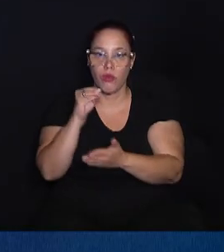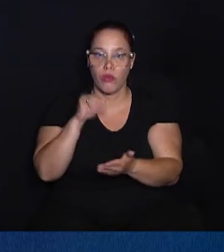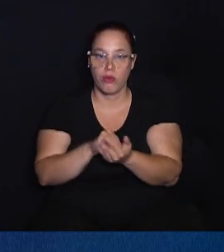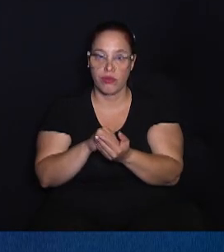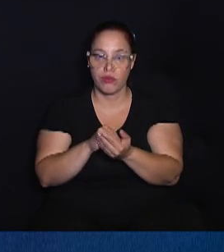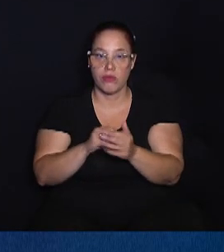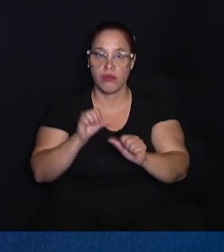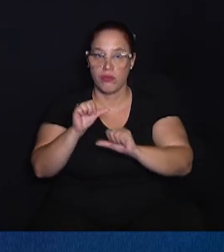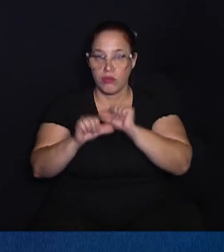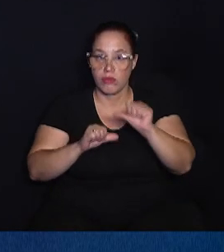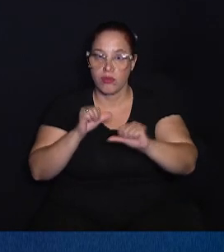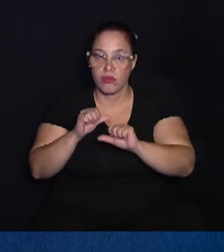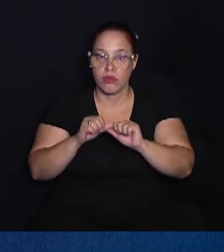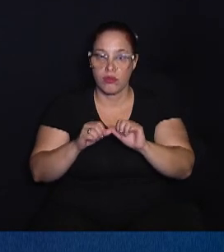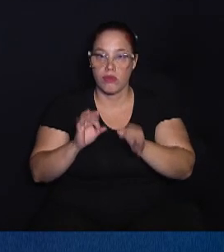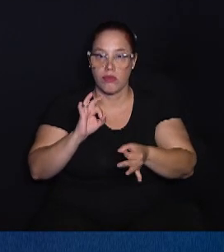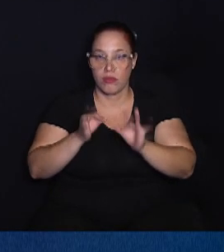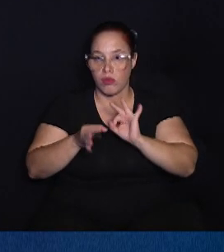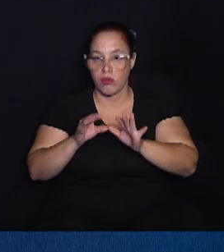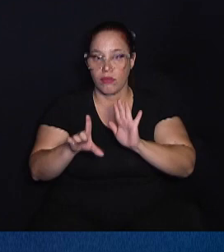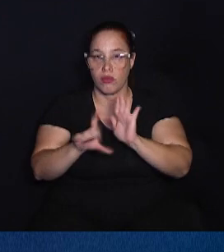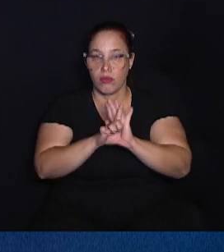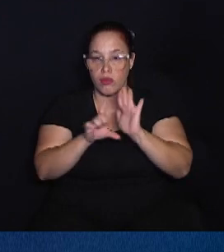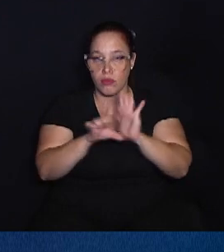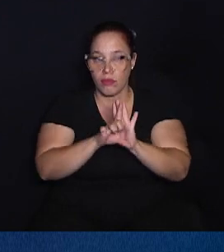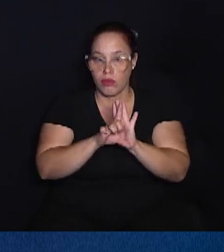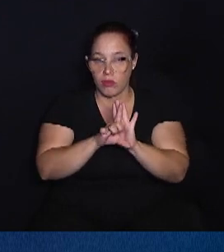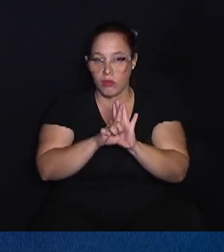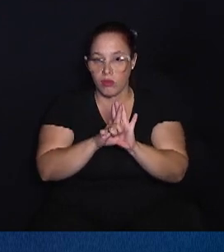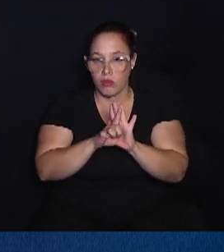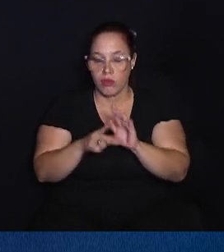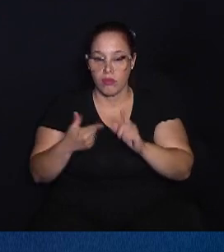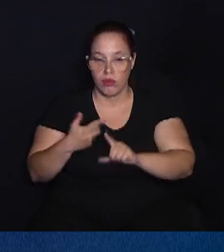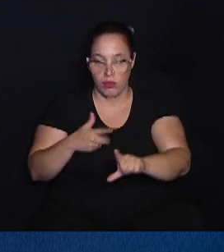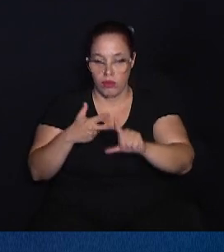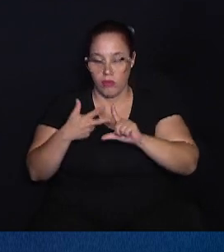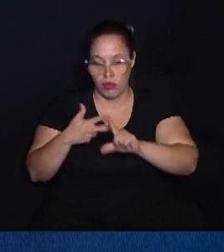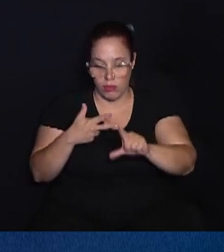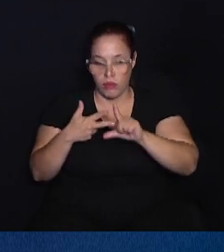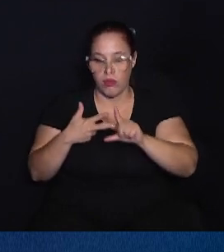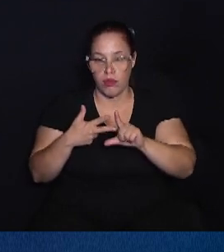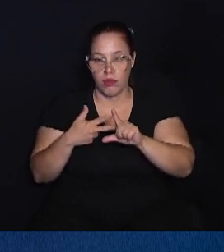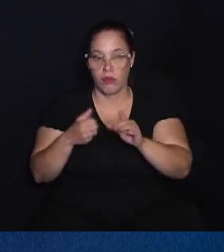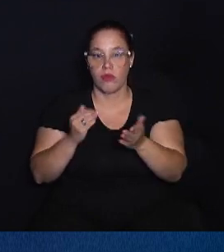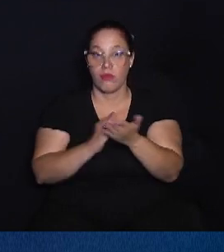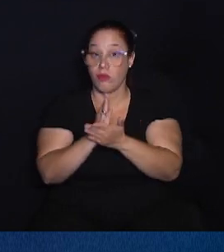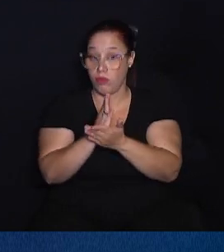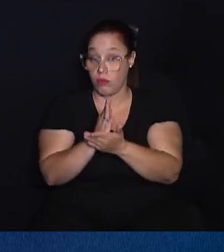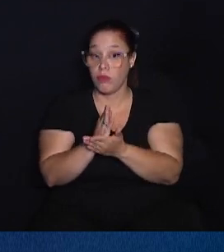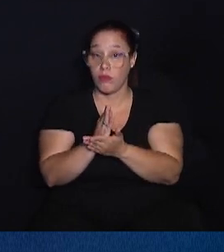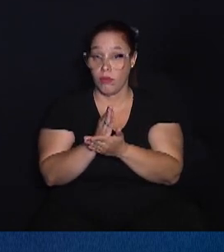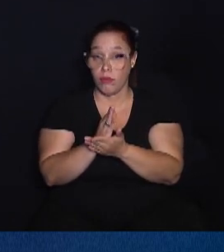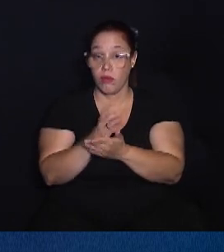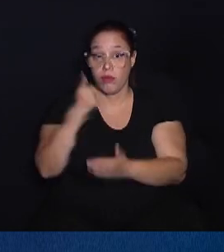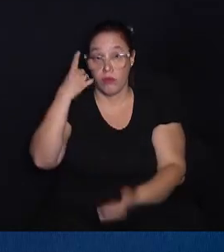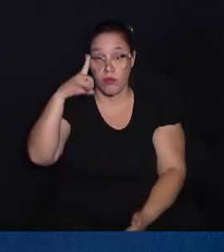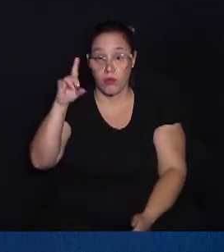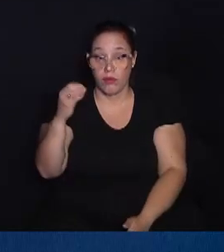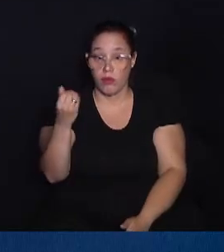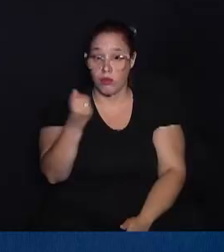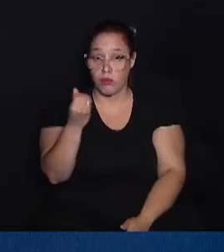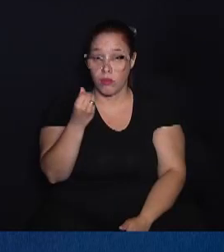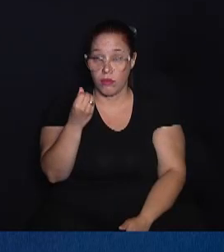24 votos as alterações e ajustes na lei realizadas pelo legislativo foram